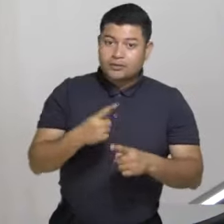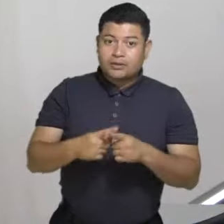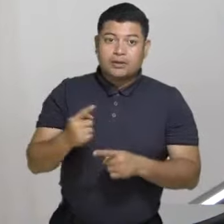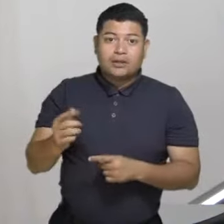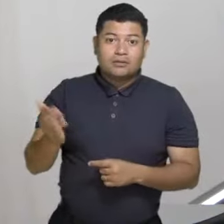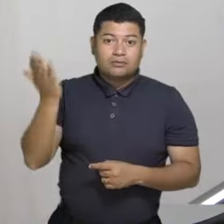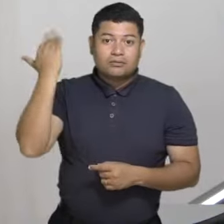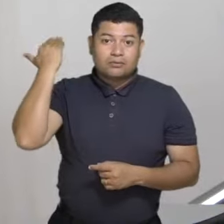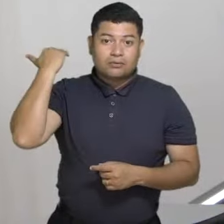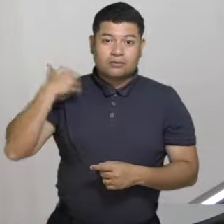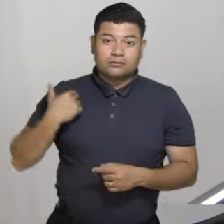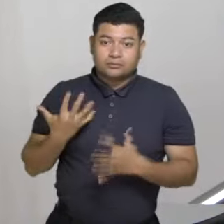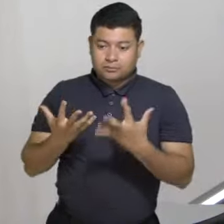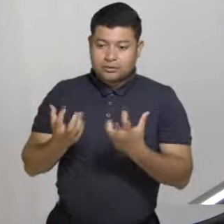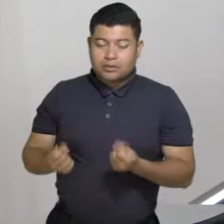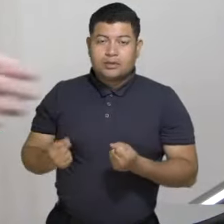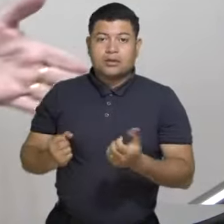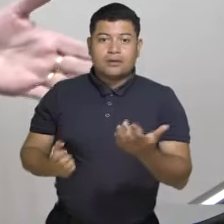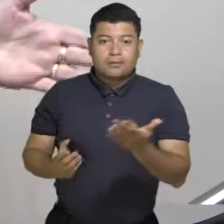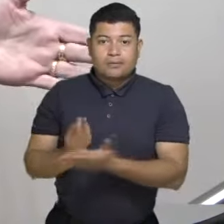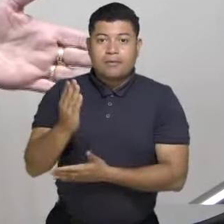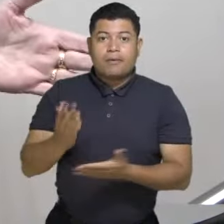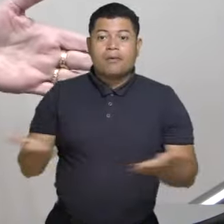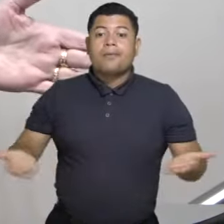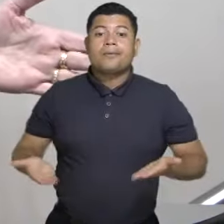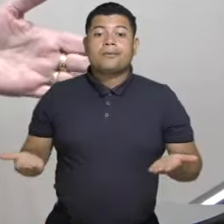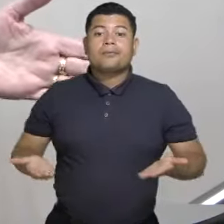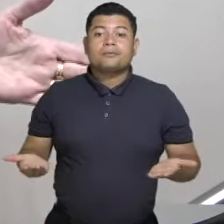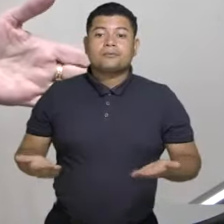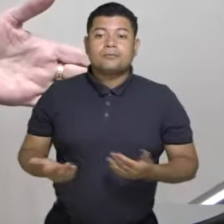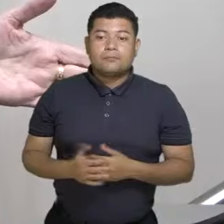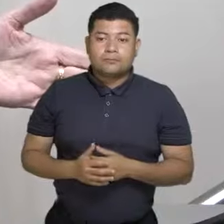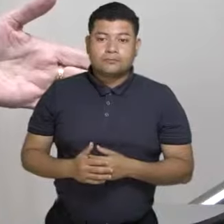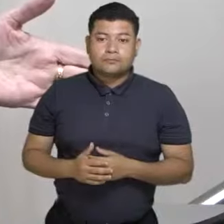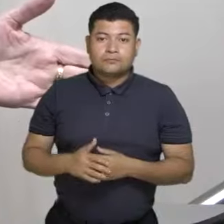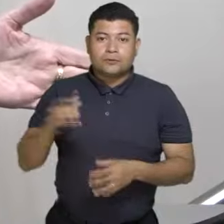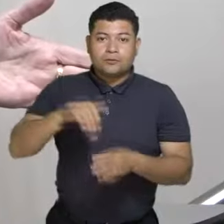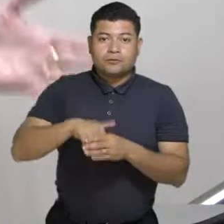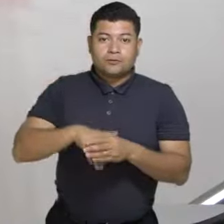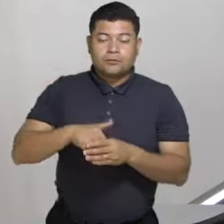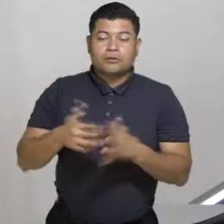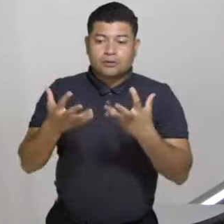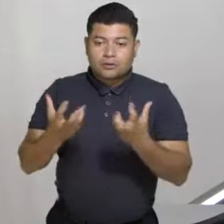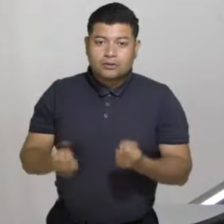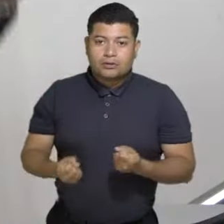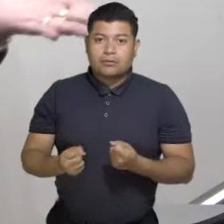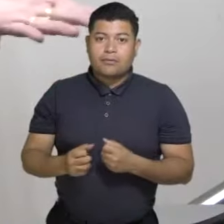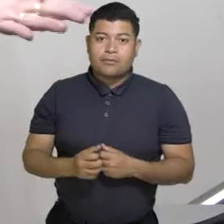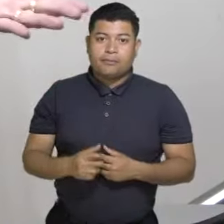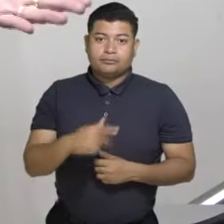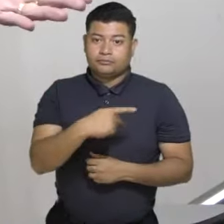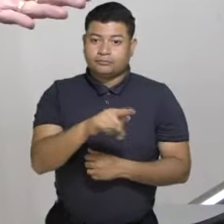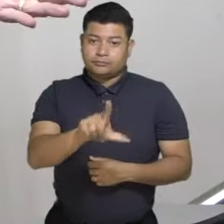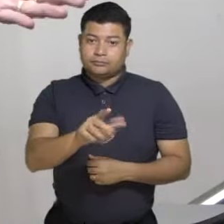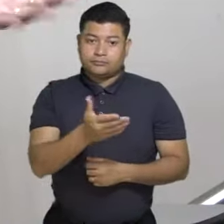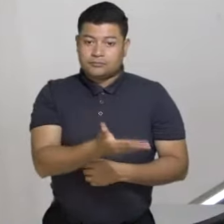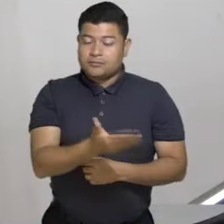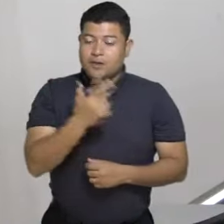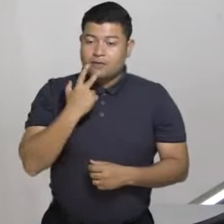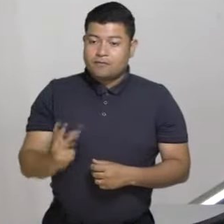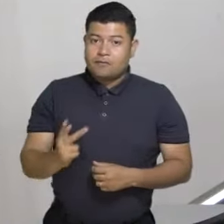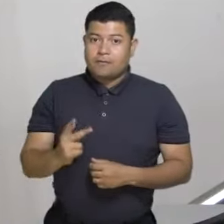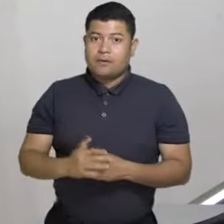eles votaram a favor. E agora? Vão votar a favor de novo? O PL está dizendo